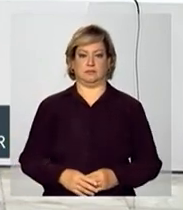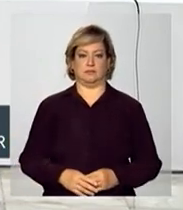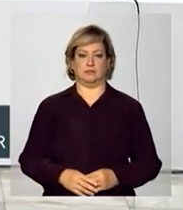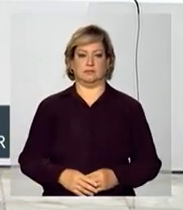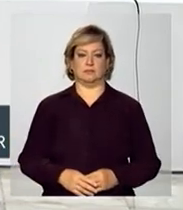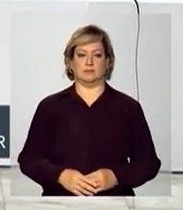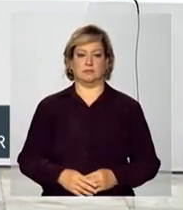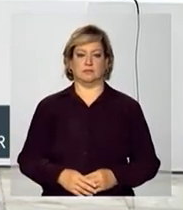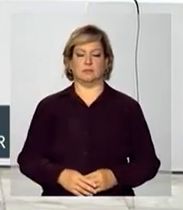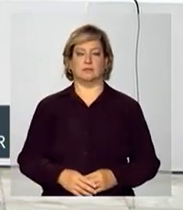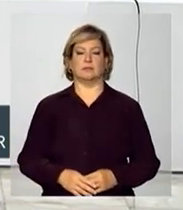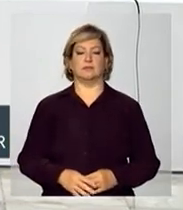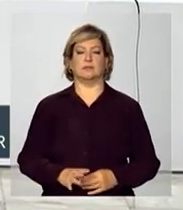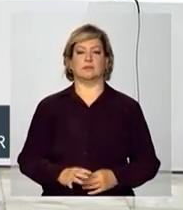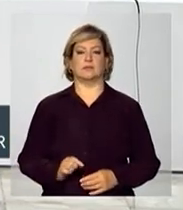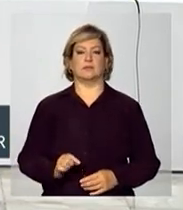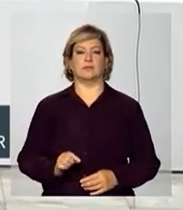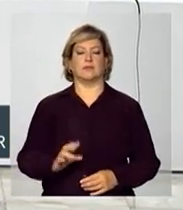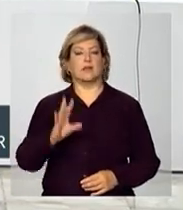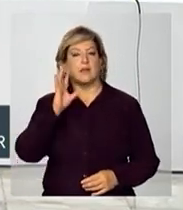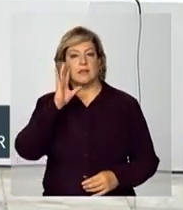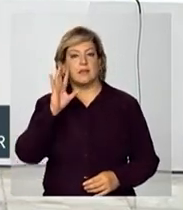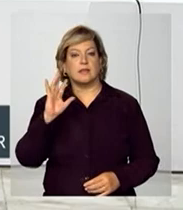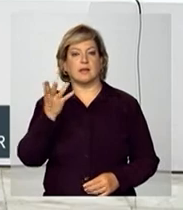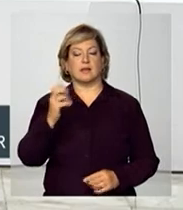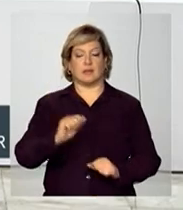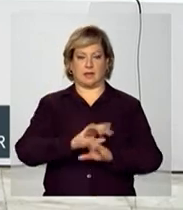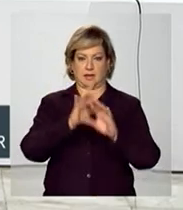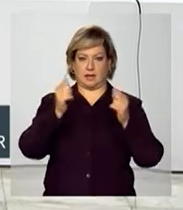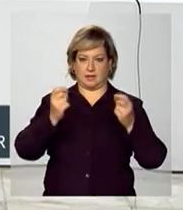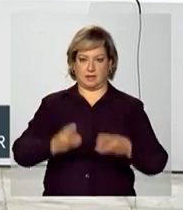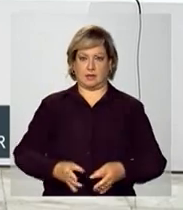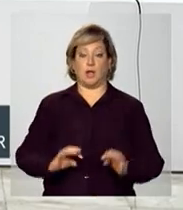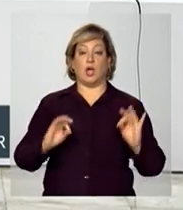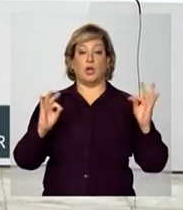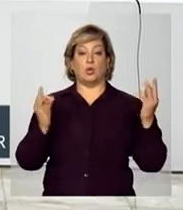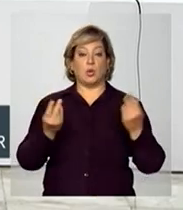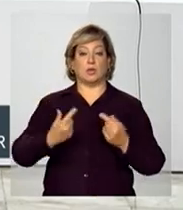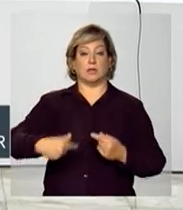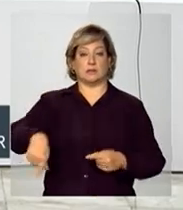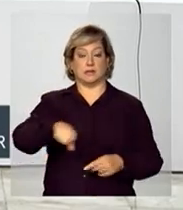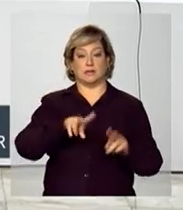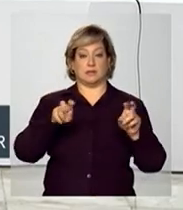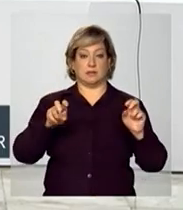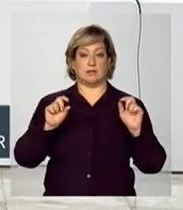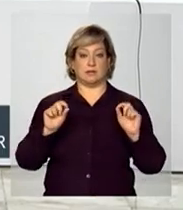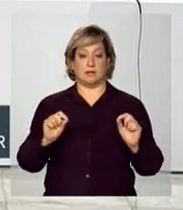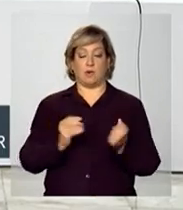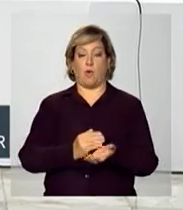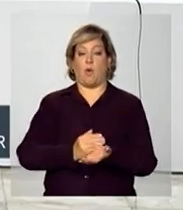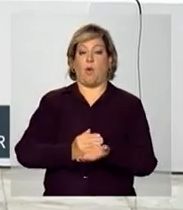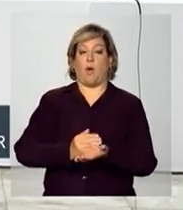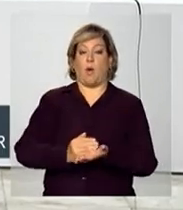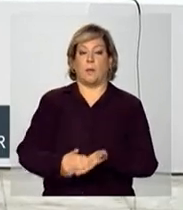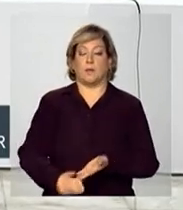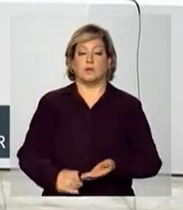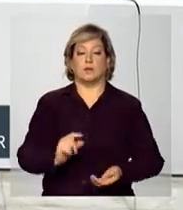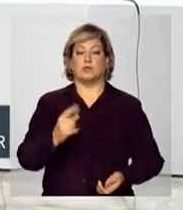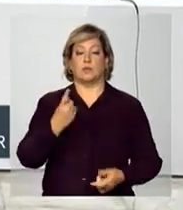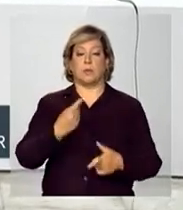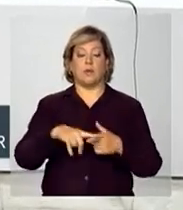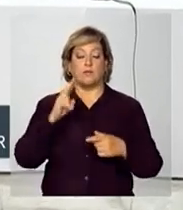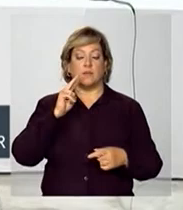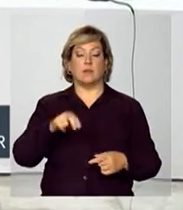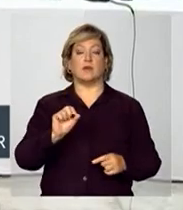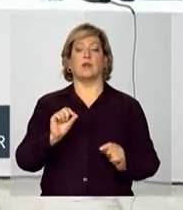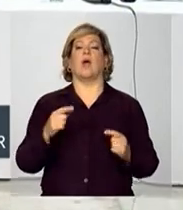até para tentar esclarecer todas essas questões elas partiram um diagnóstico de onde vem esse diagnóstico